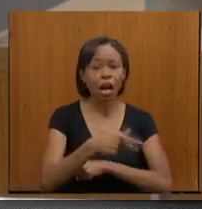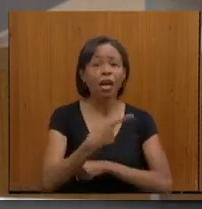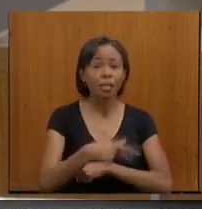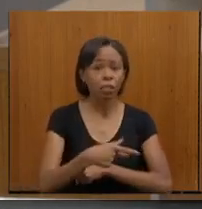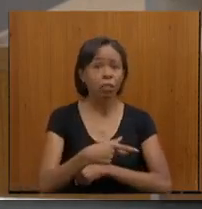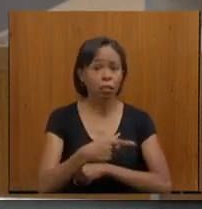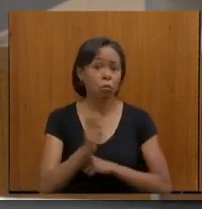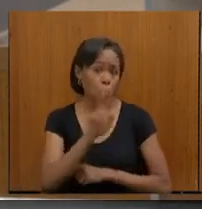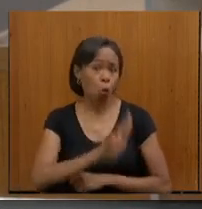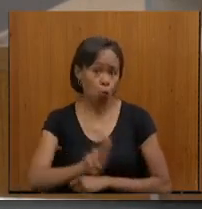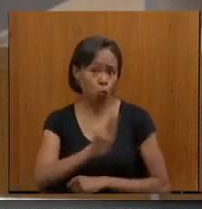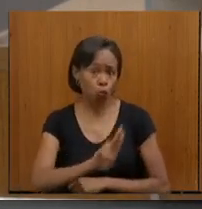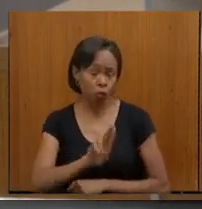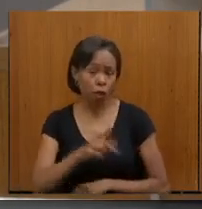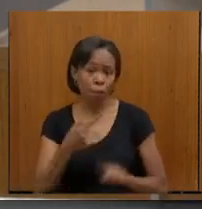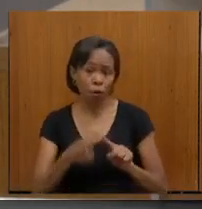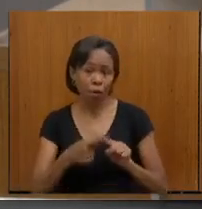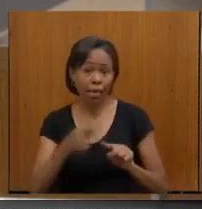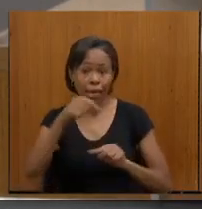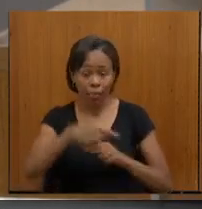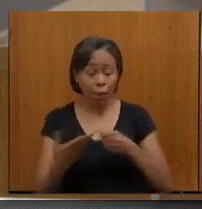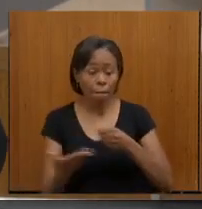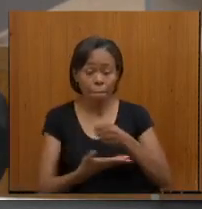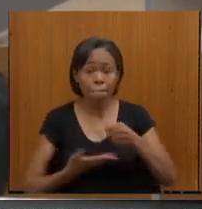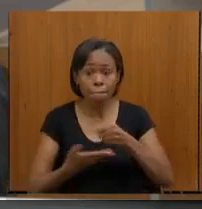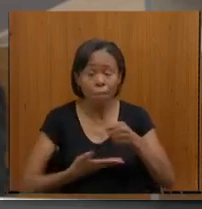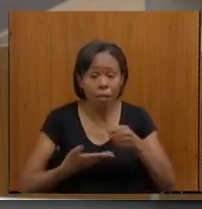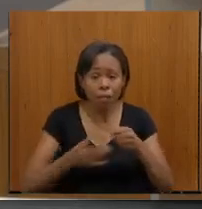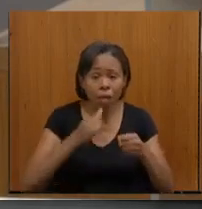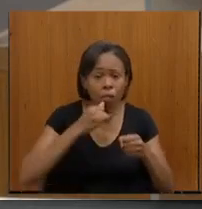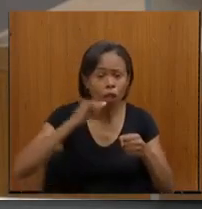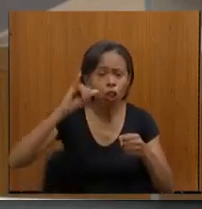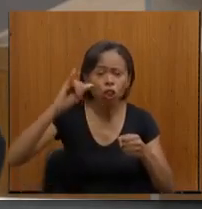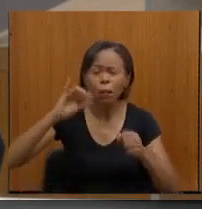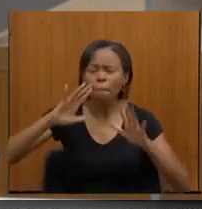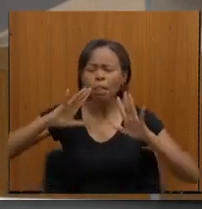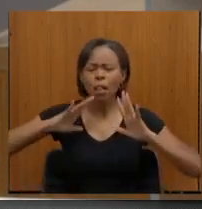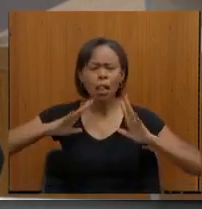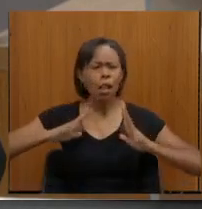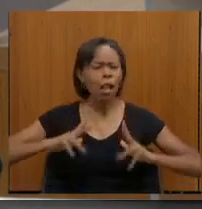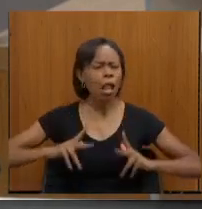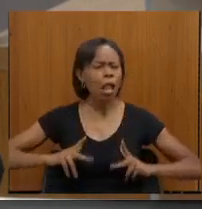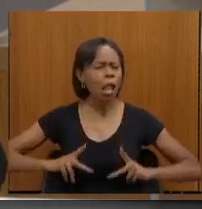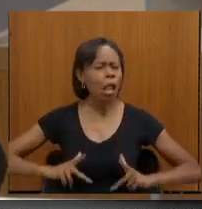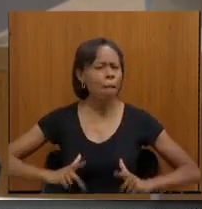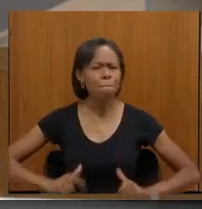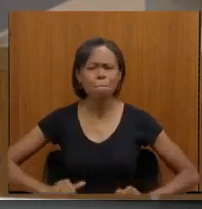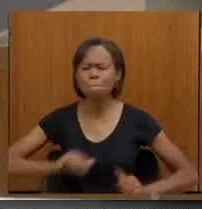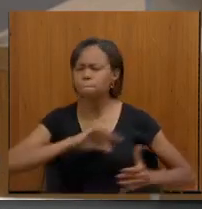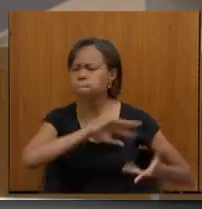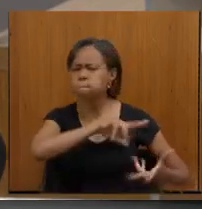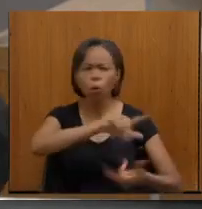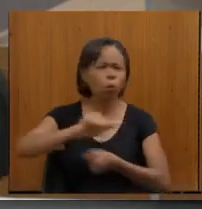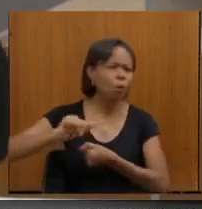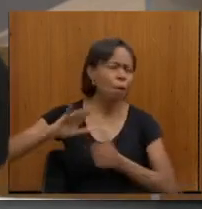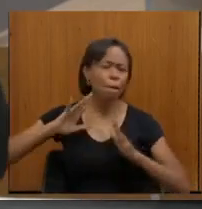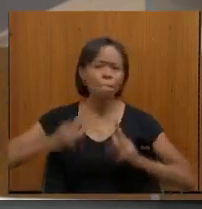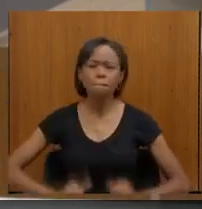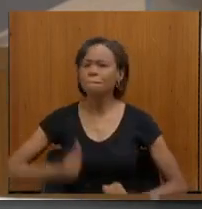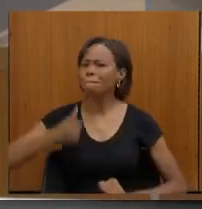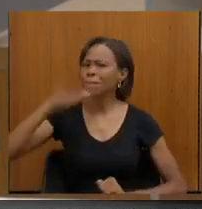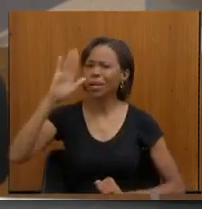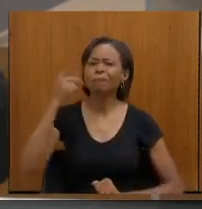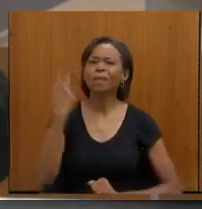de que nós somos um dos países com a matriz energética mais limpa do mundo e a gente fala isso é a gente é